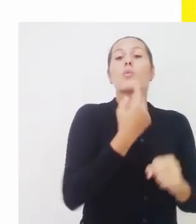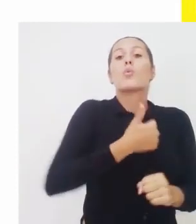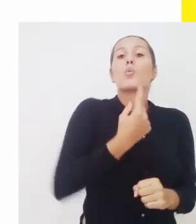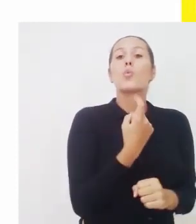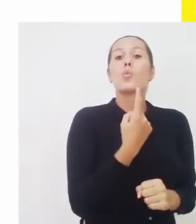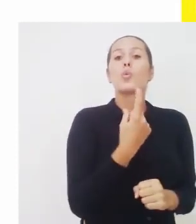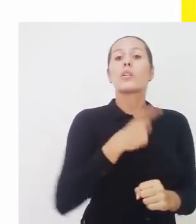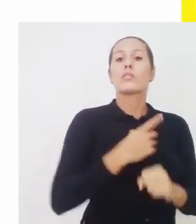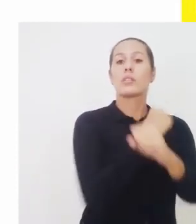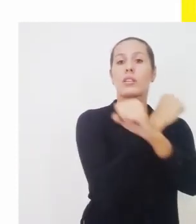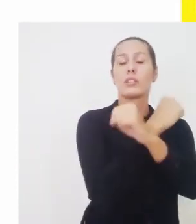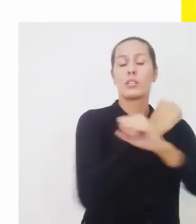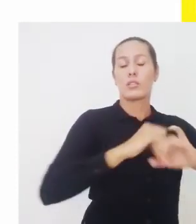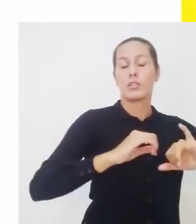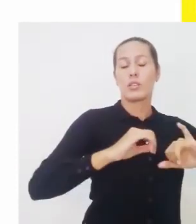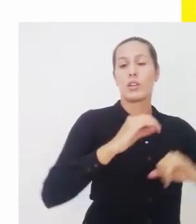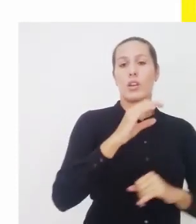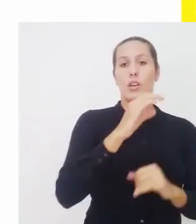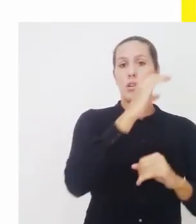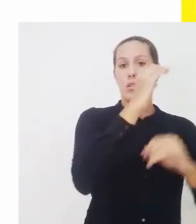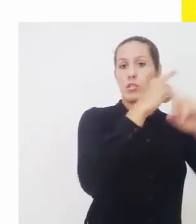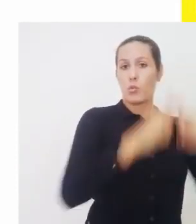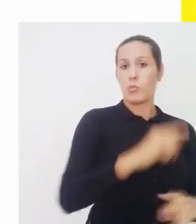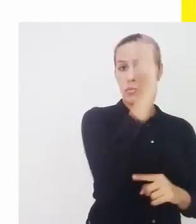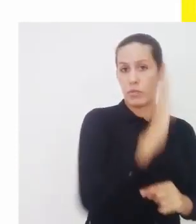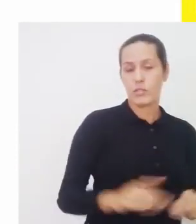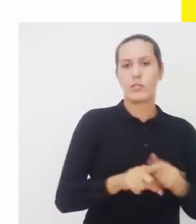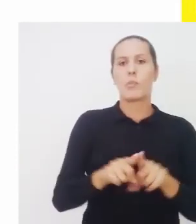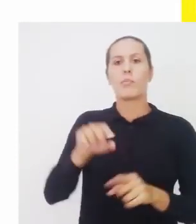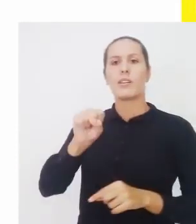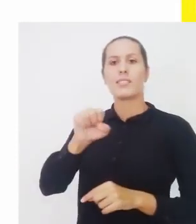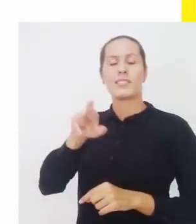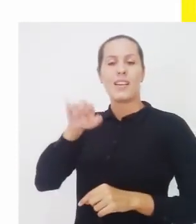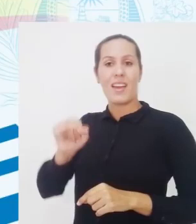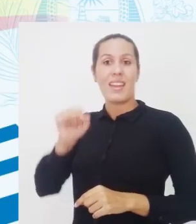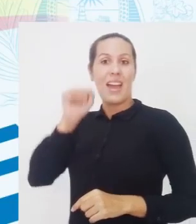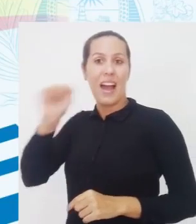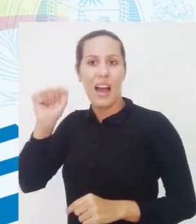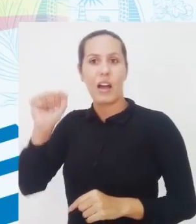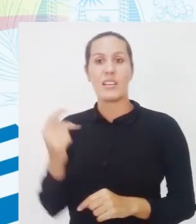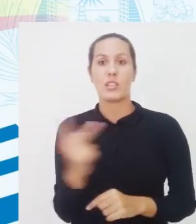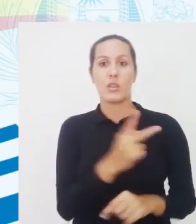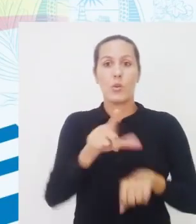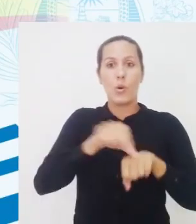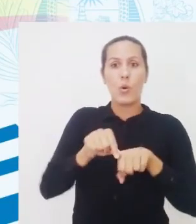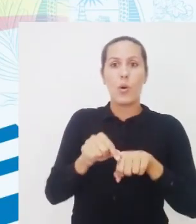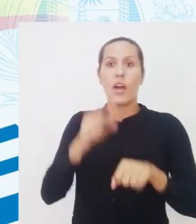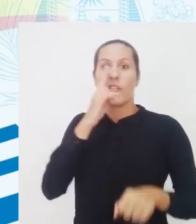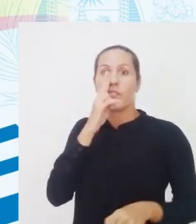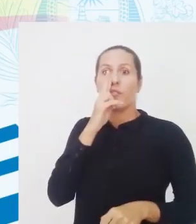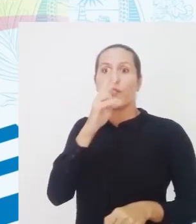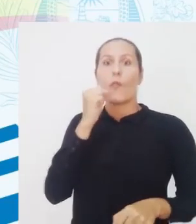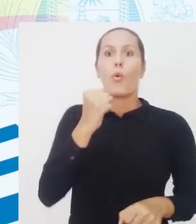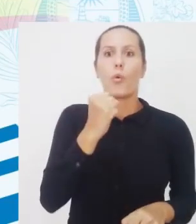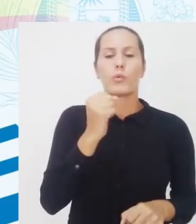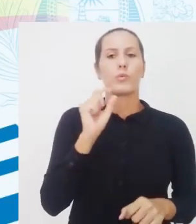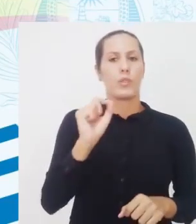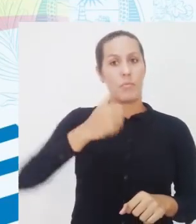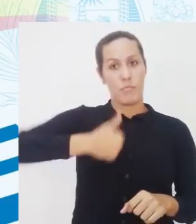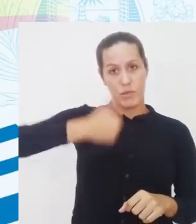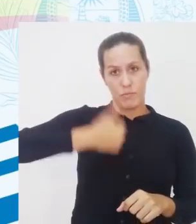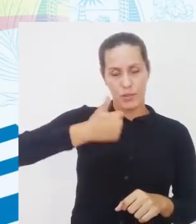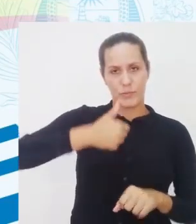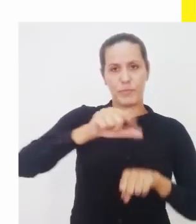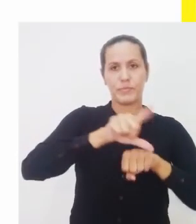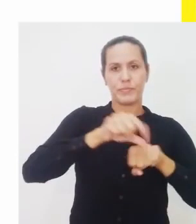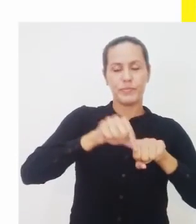é o Sport, porque é o único time que tem Copa do Brasil e Série A. Então, vai aparecer para vocês, eu fiz um resuminho do que o